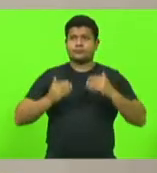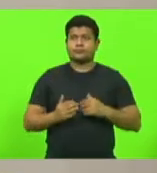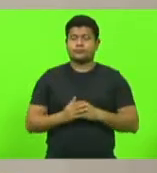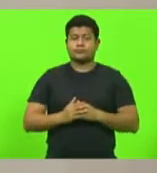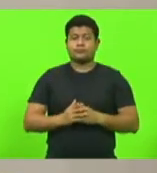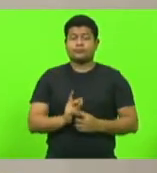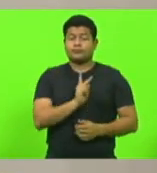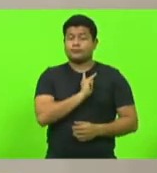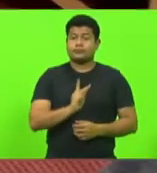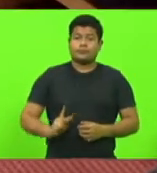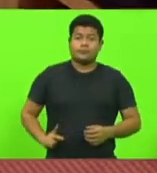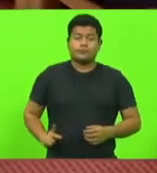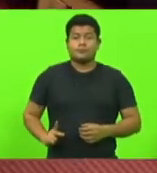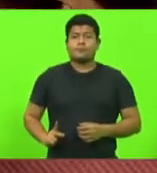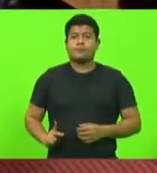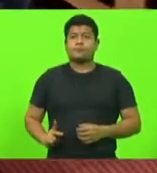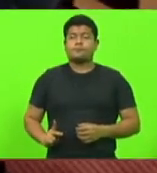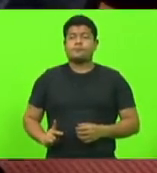Presidente,